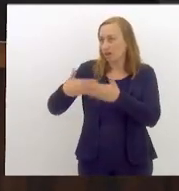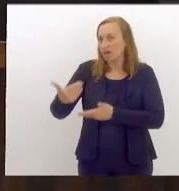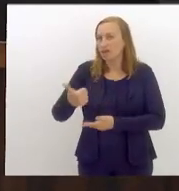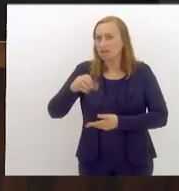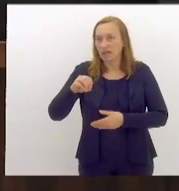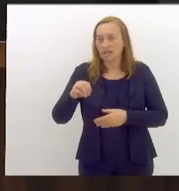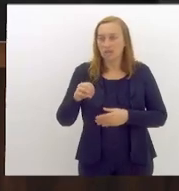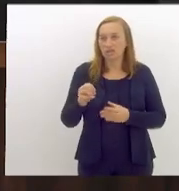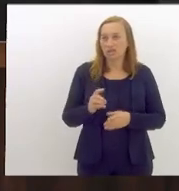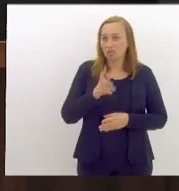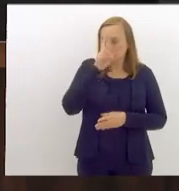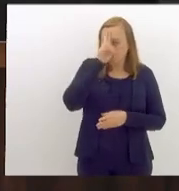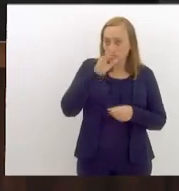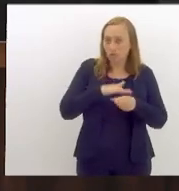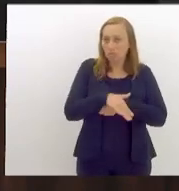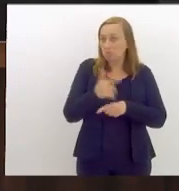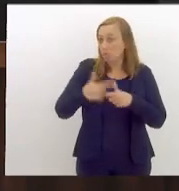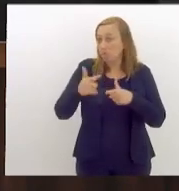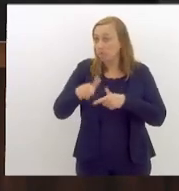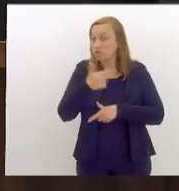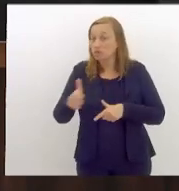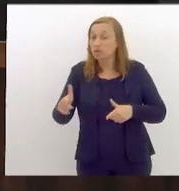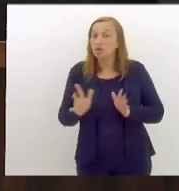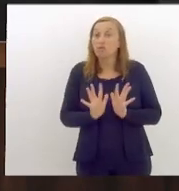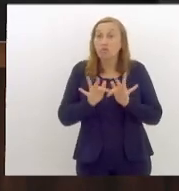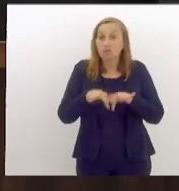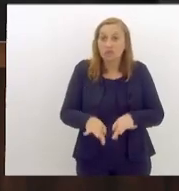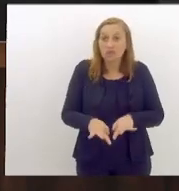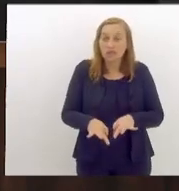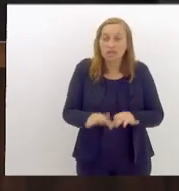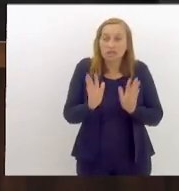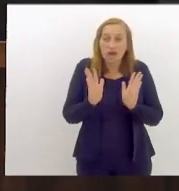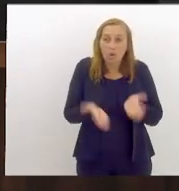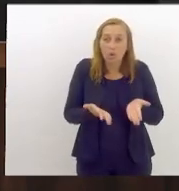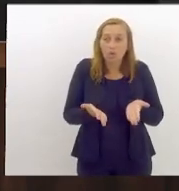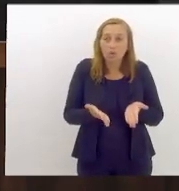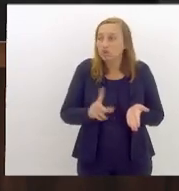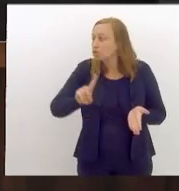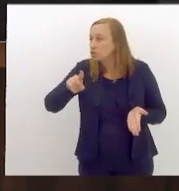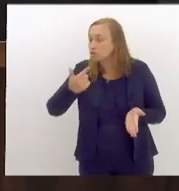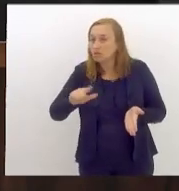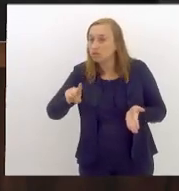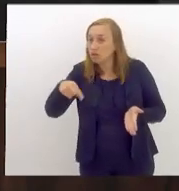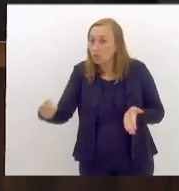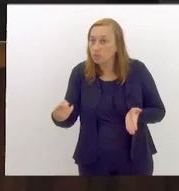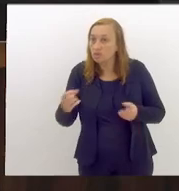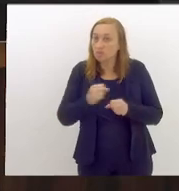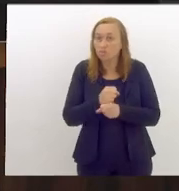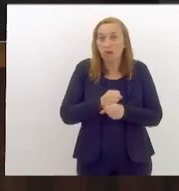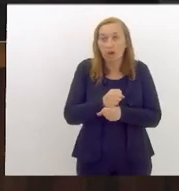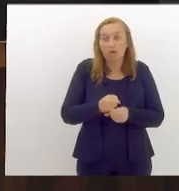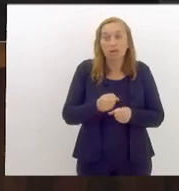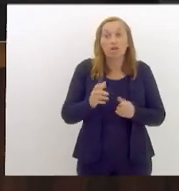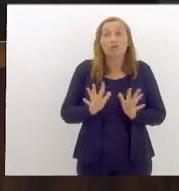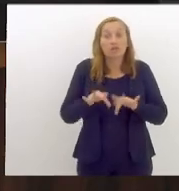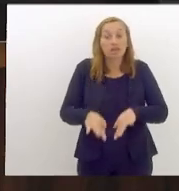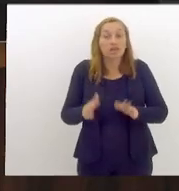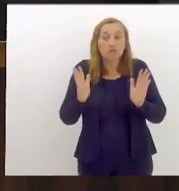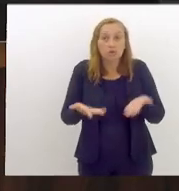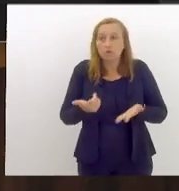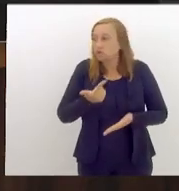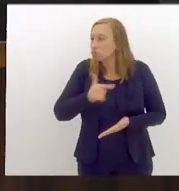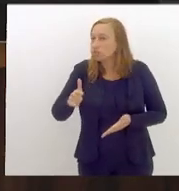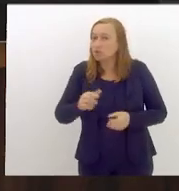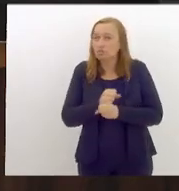mais 10 meia-noite não tem problema nenhum eu vou encerrar a sessão hoje não tem outra sessão no ano eu encerro Hoje não